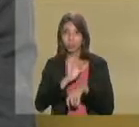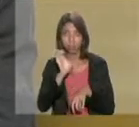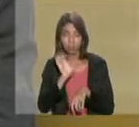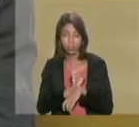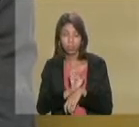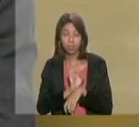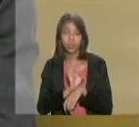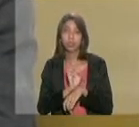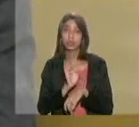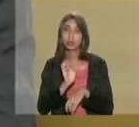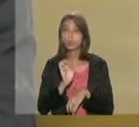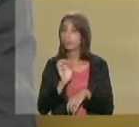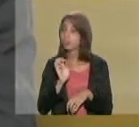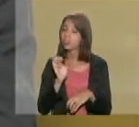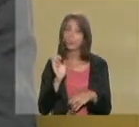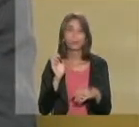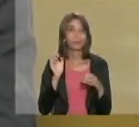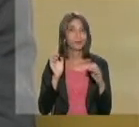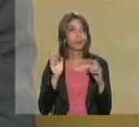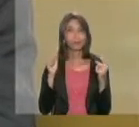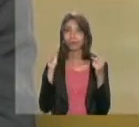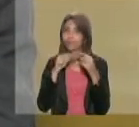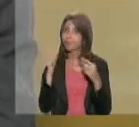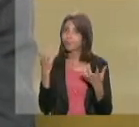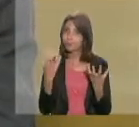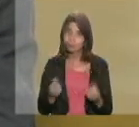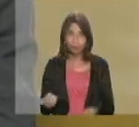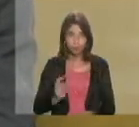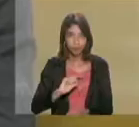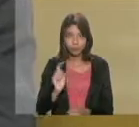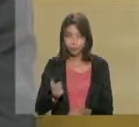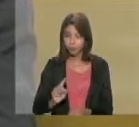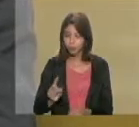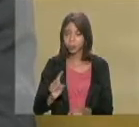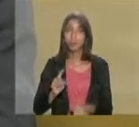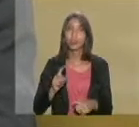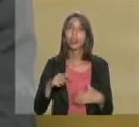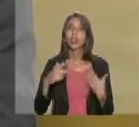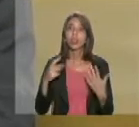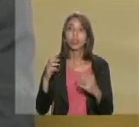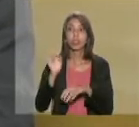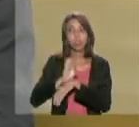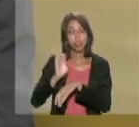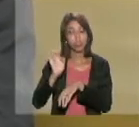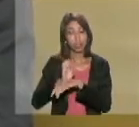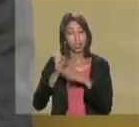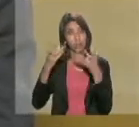Estado não cumpriu a sua parte, né, e o